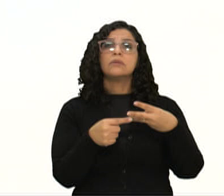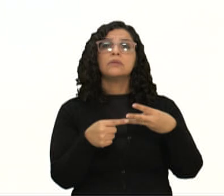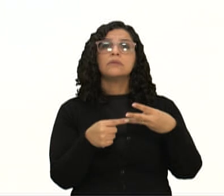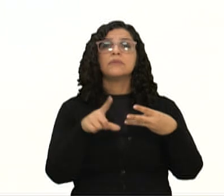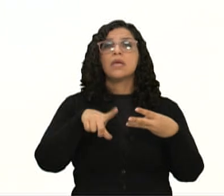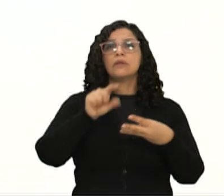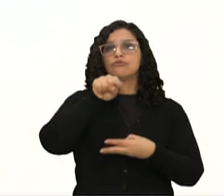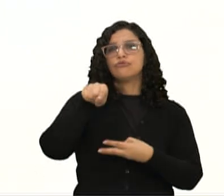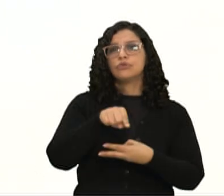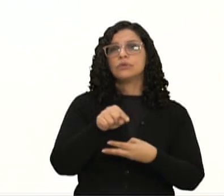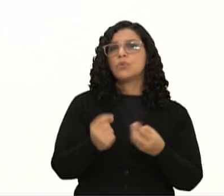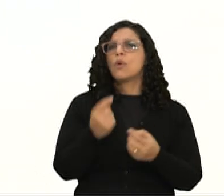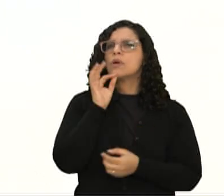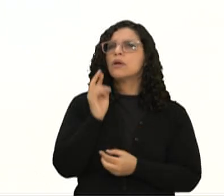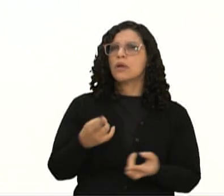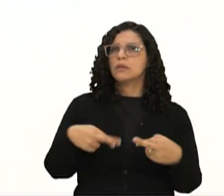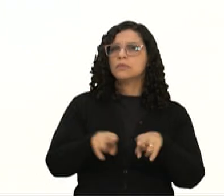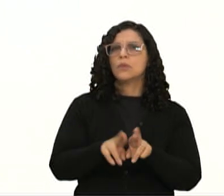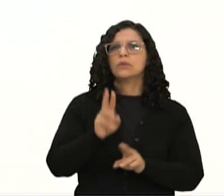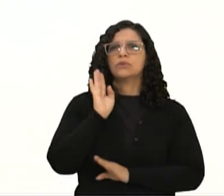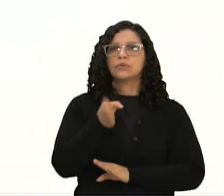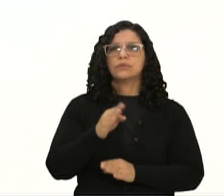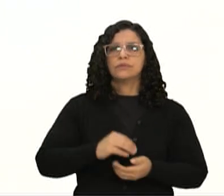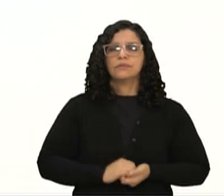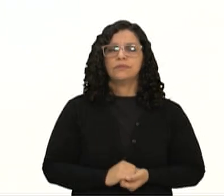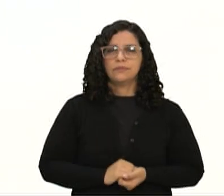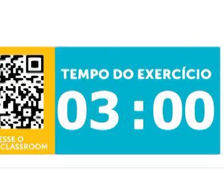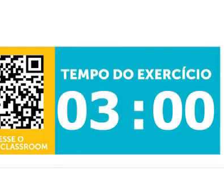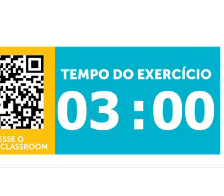soap. Respondam e já nós corrigimos.